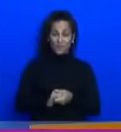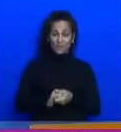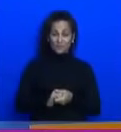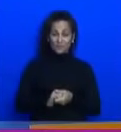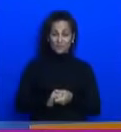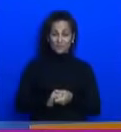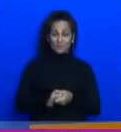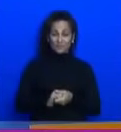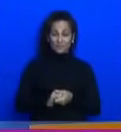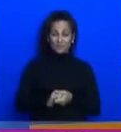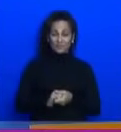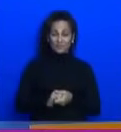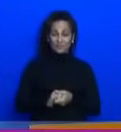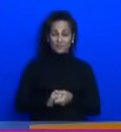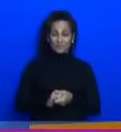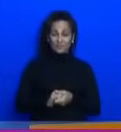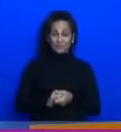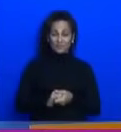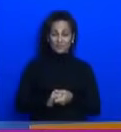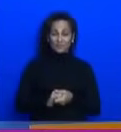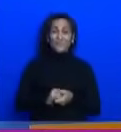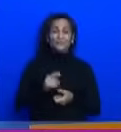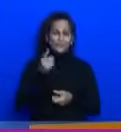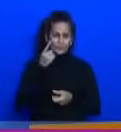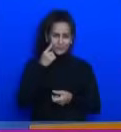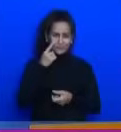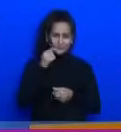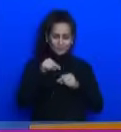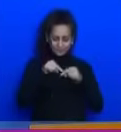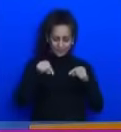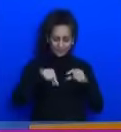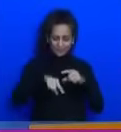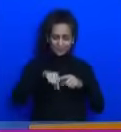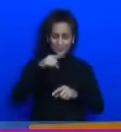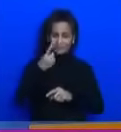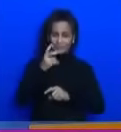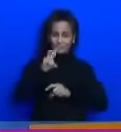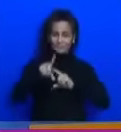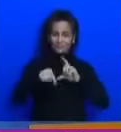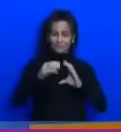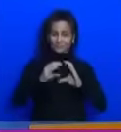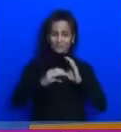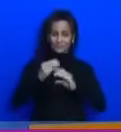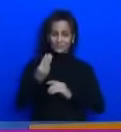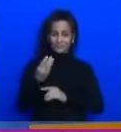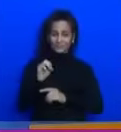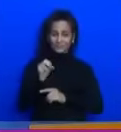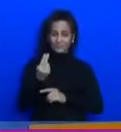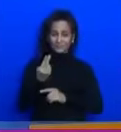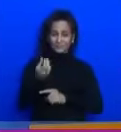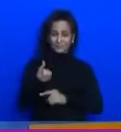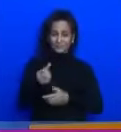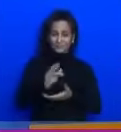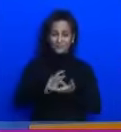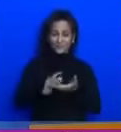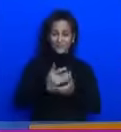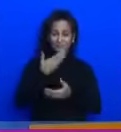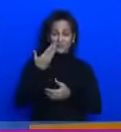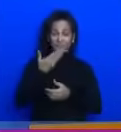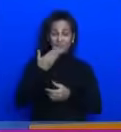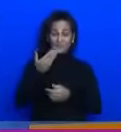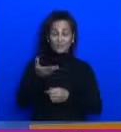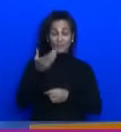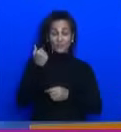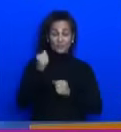Azul 05. Vamos confirmar as 15 dezenas sorteadas no concurso 3026 da Loto Fácil.